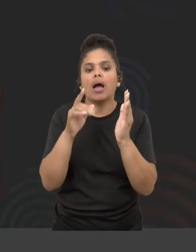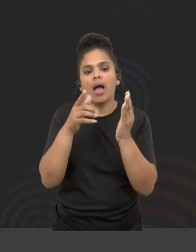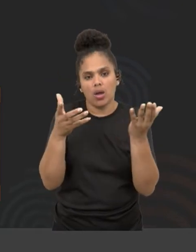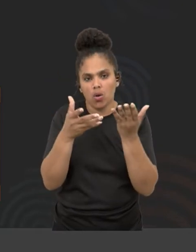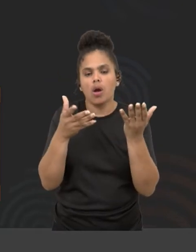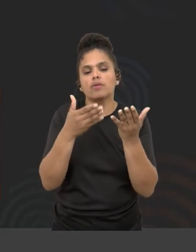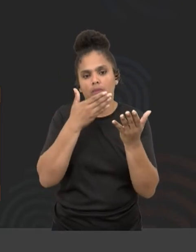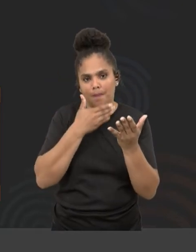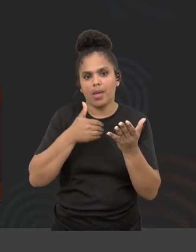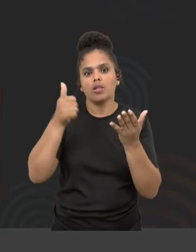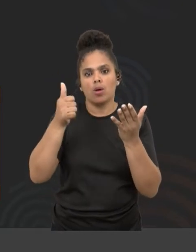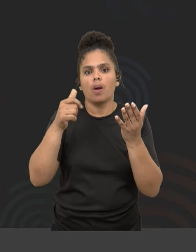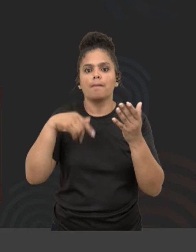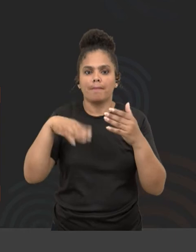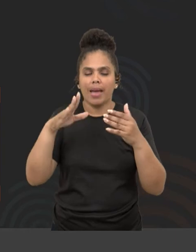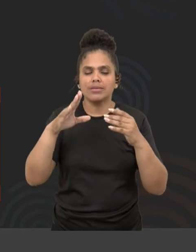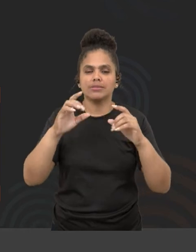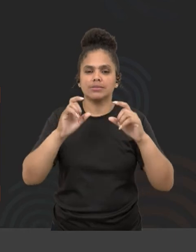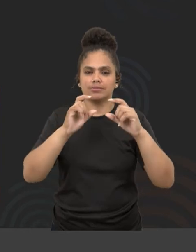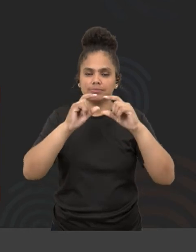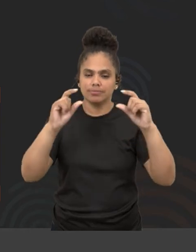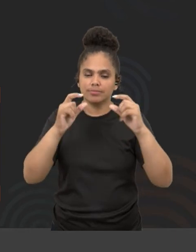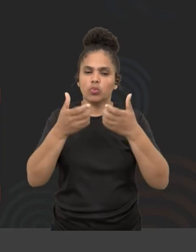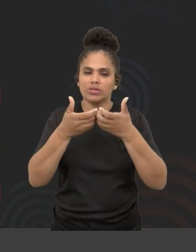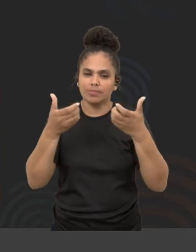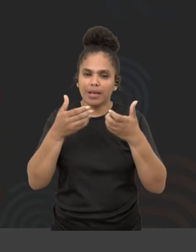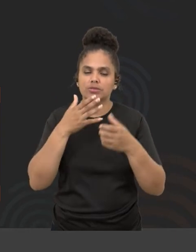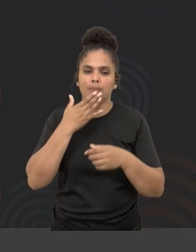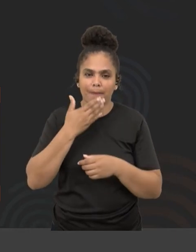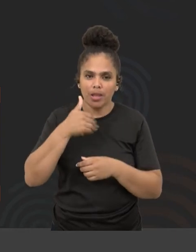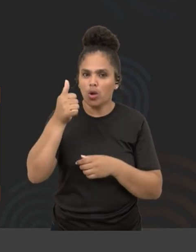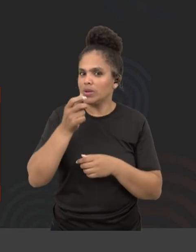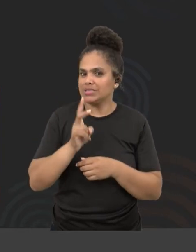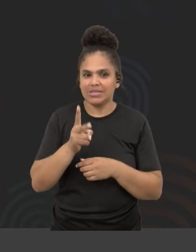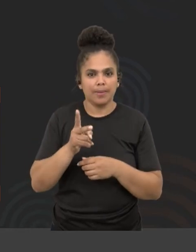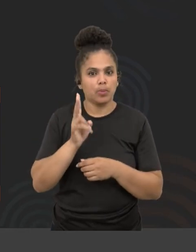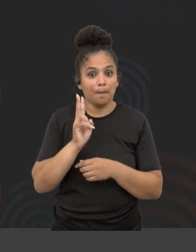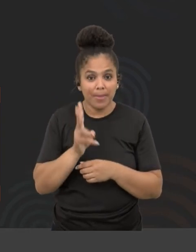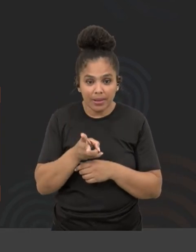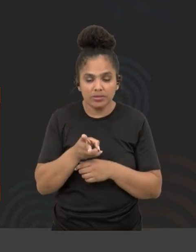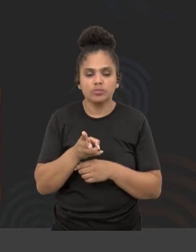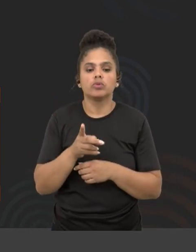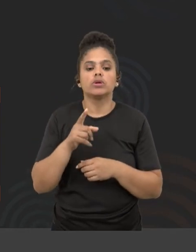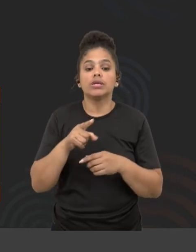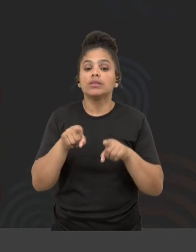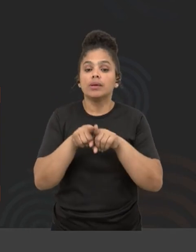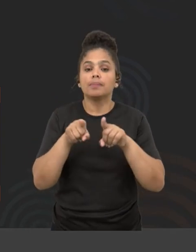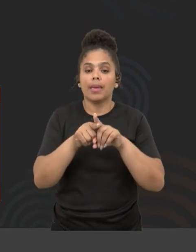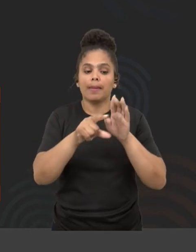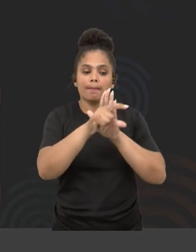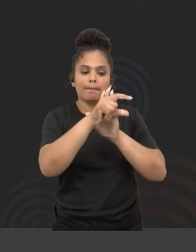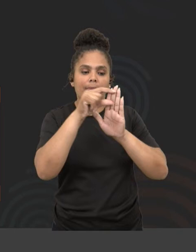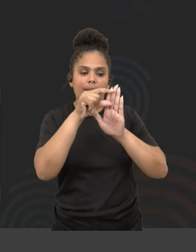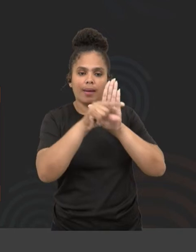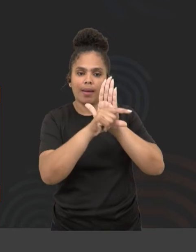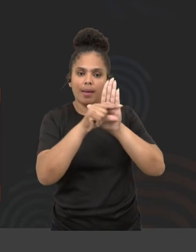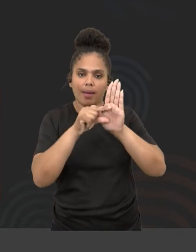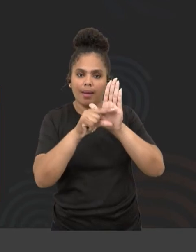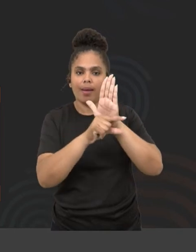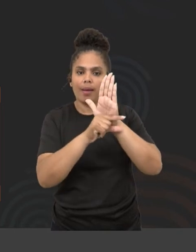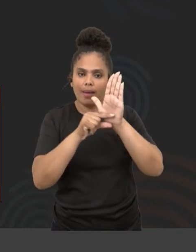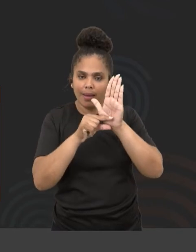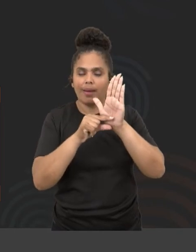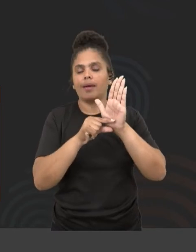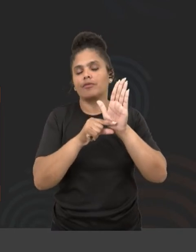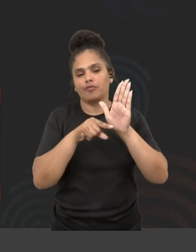regular, ele fica o mesmo espaço sempre, e os parágrafos estão separados em parágrafos curtos.